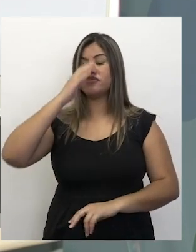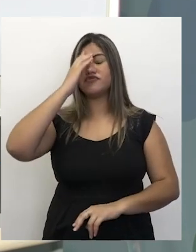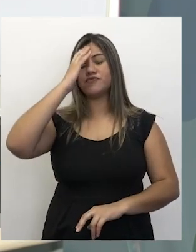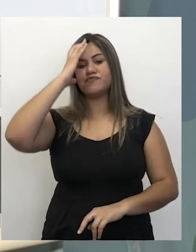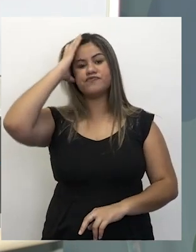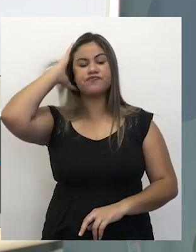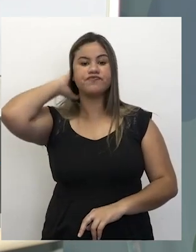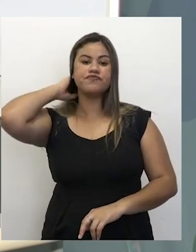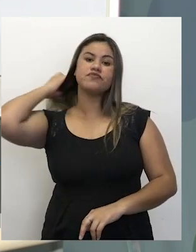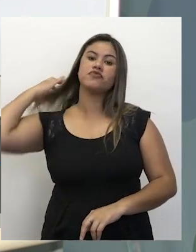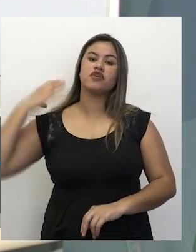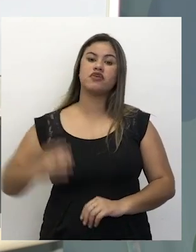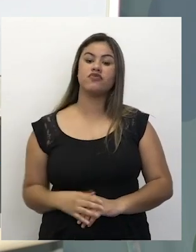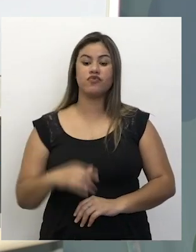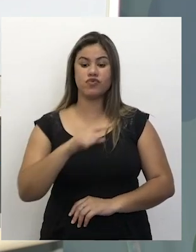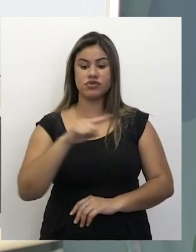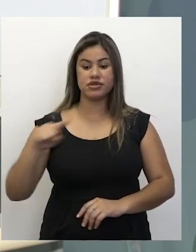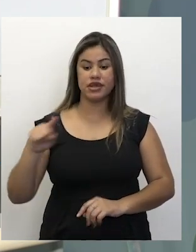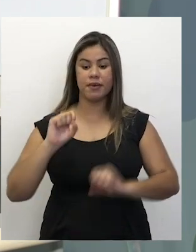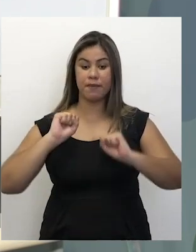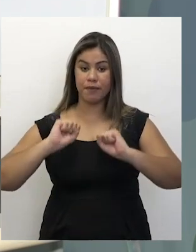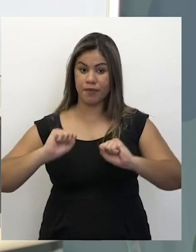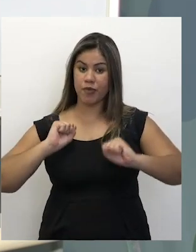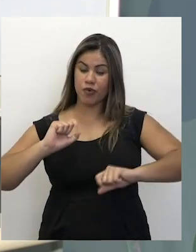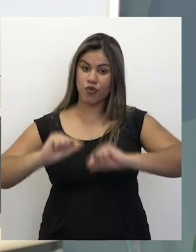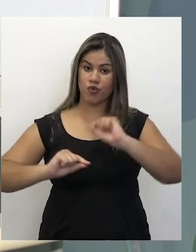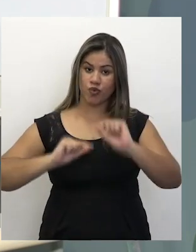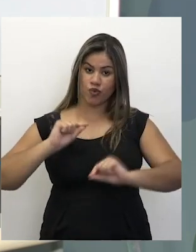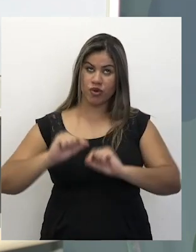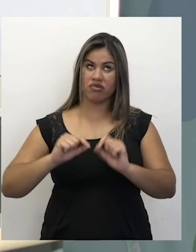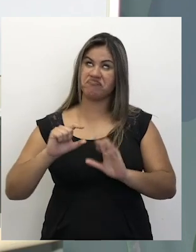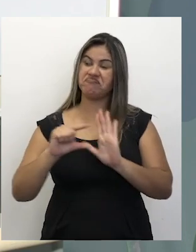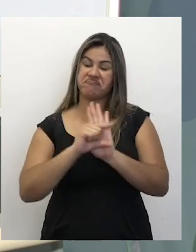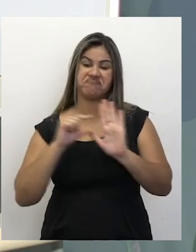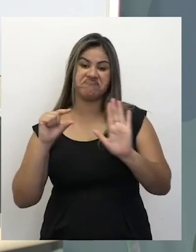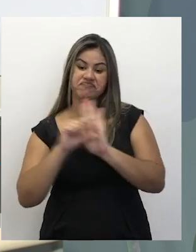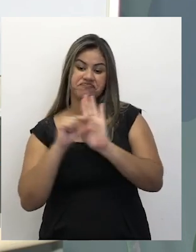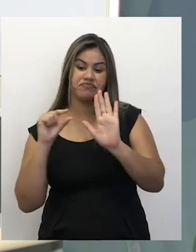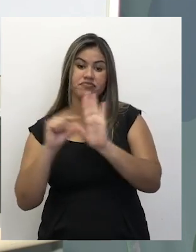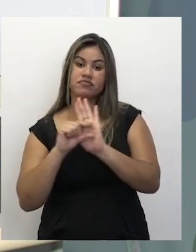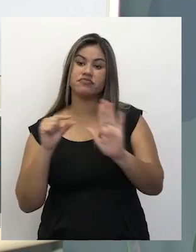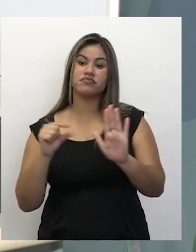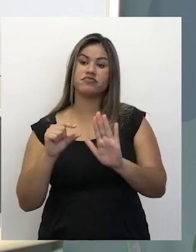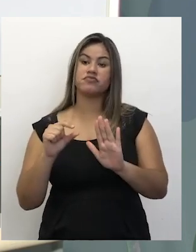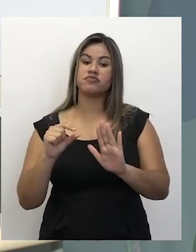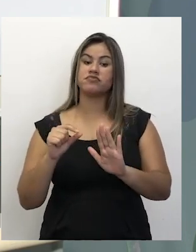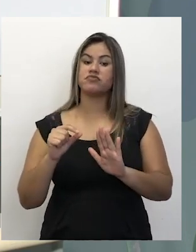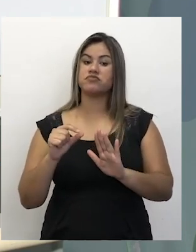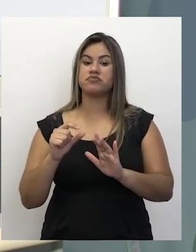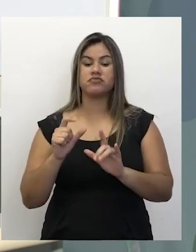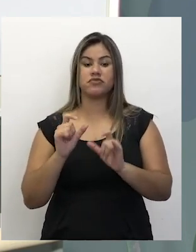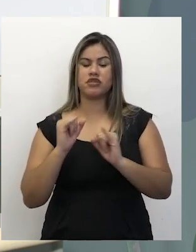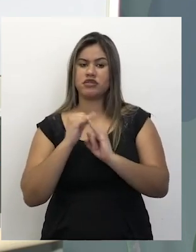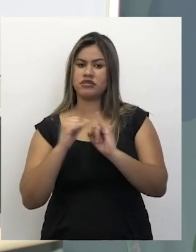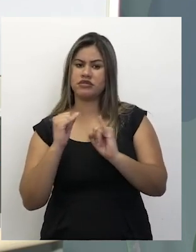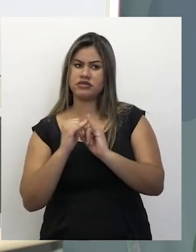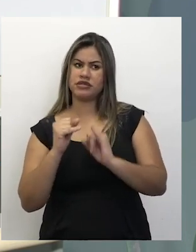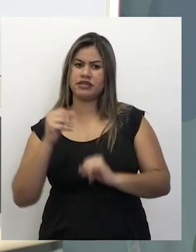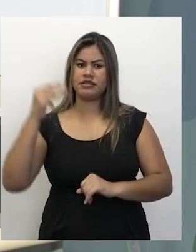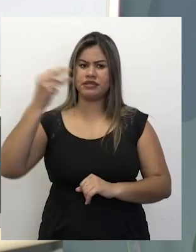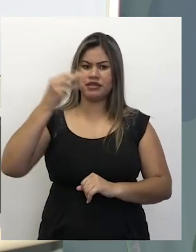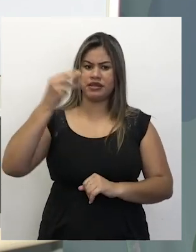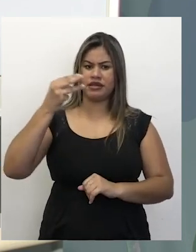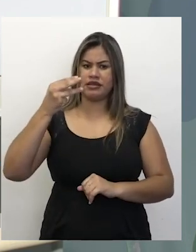hoje é um Play Store porque você pode muito bem fazer um verso com dez sílabas outro com 3 sílabas